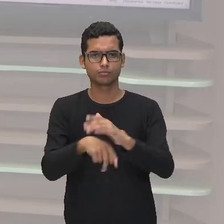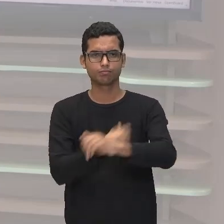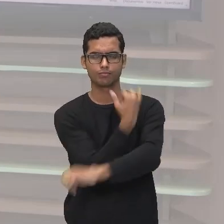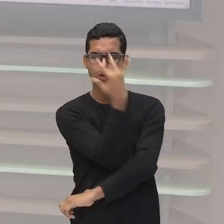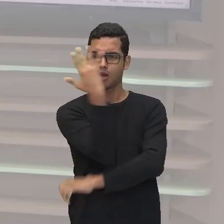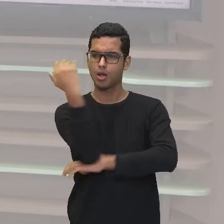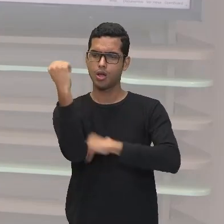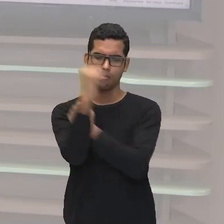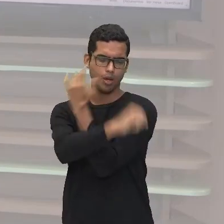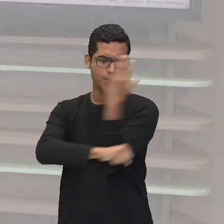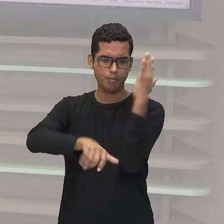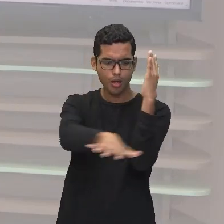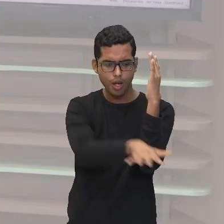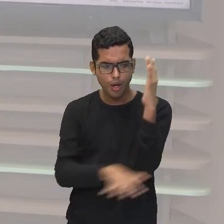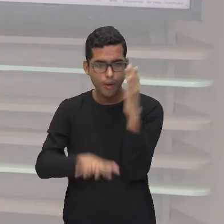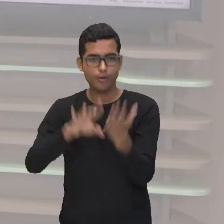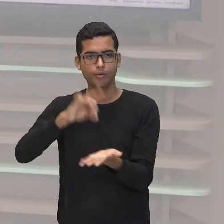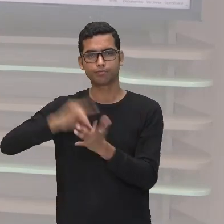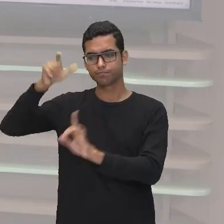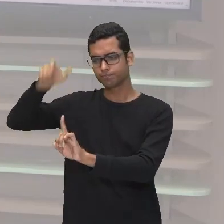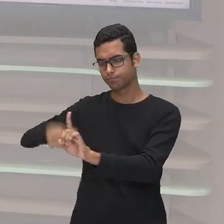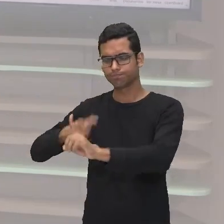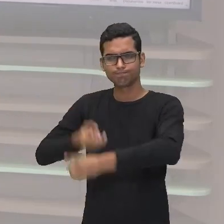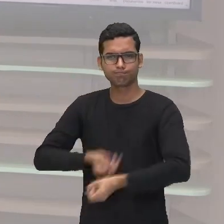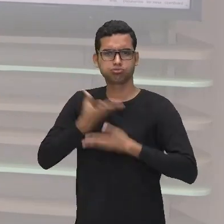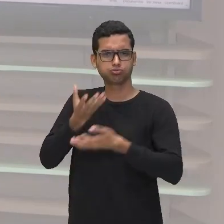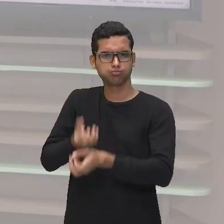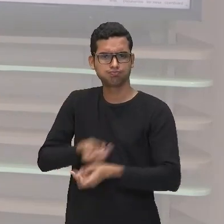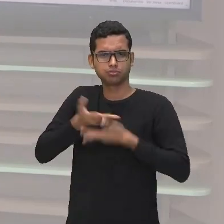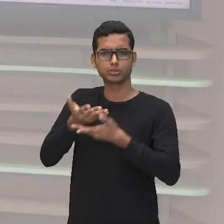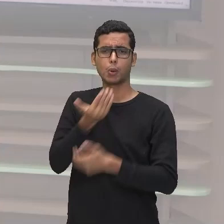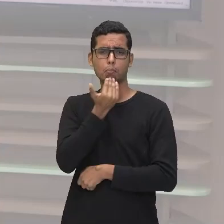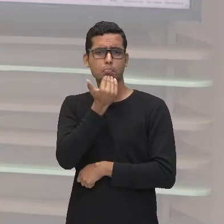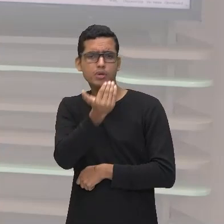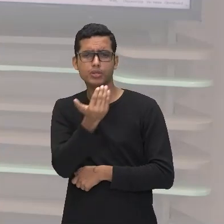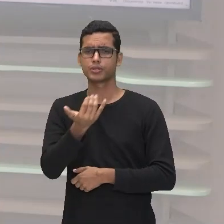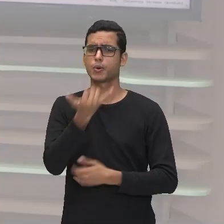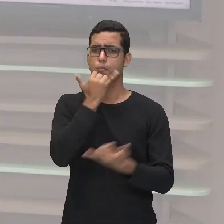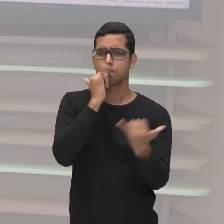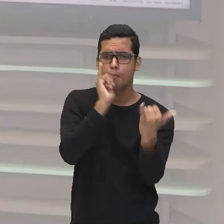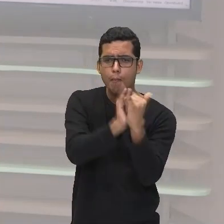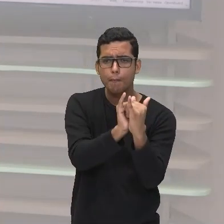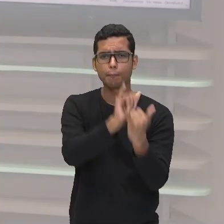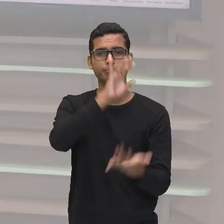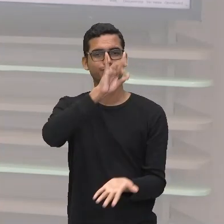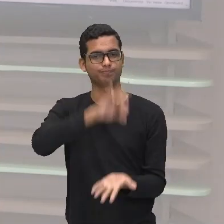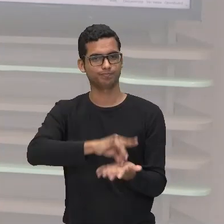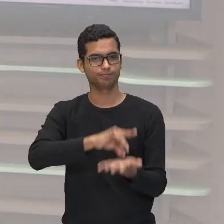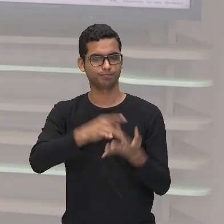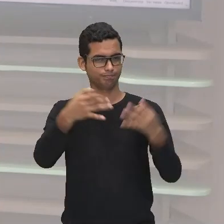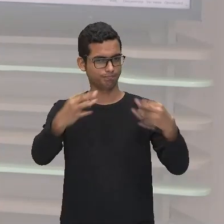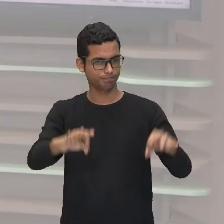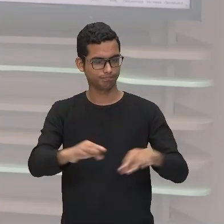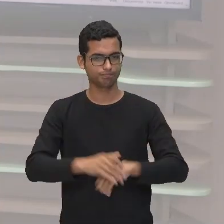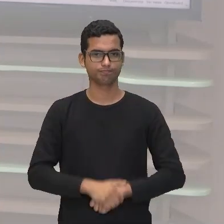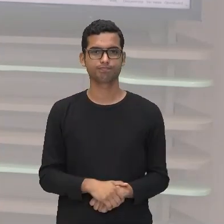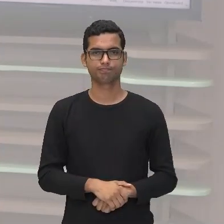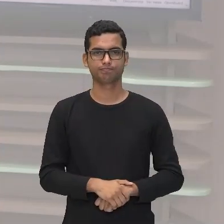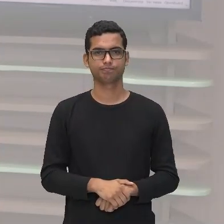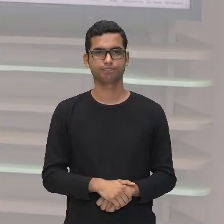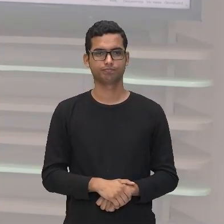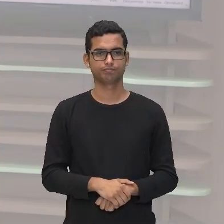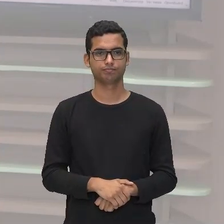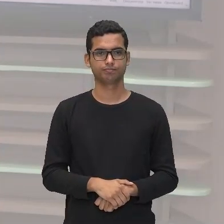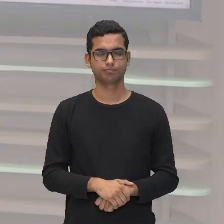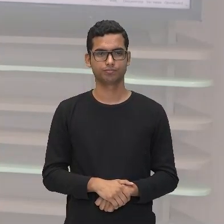Essa preocupação o eu lírico expressa no poema pedindo perdão, certo? Agora vamos para